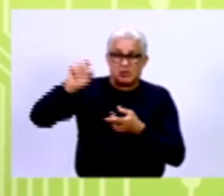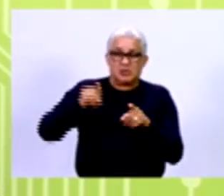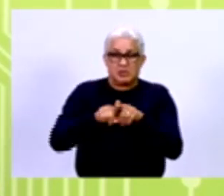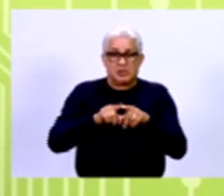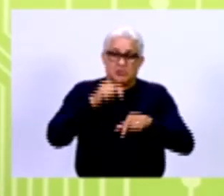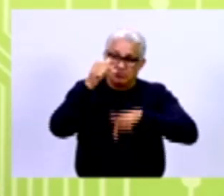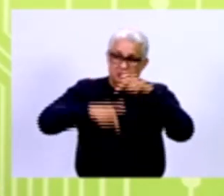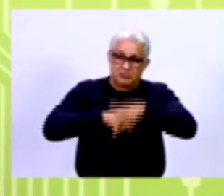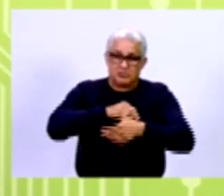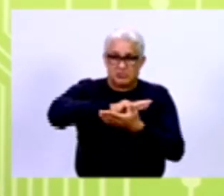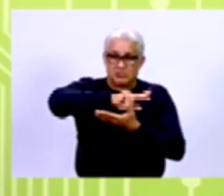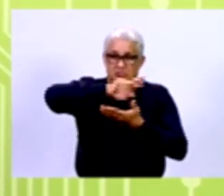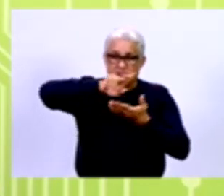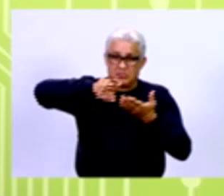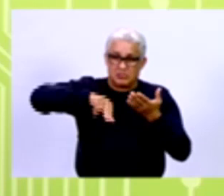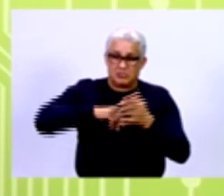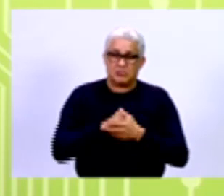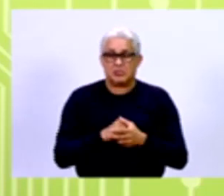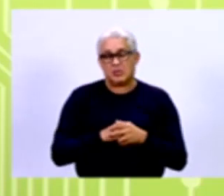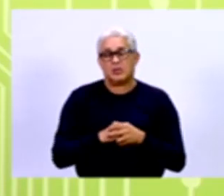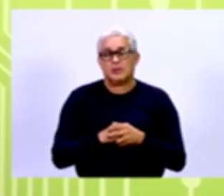de registros. E